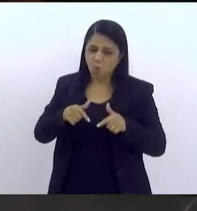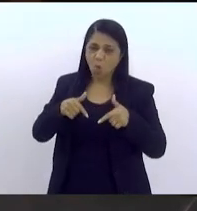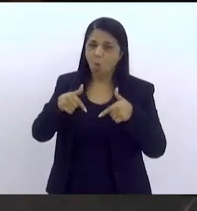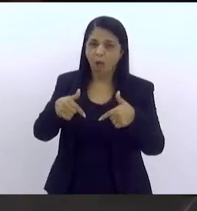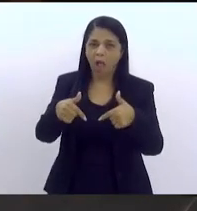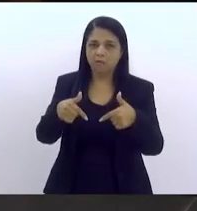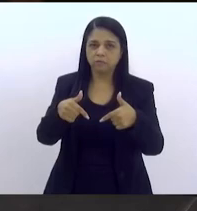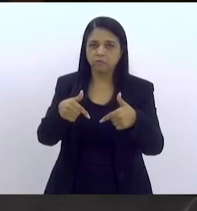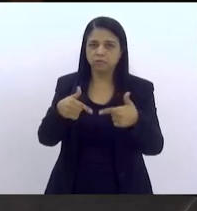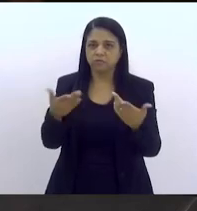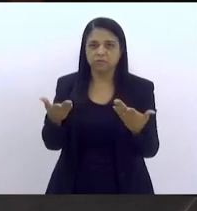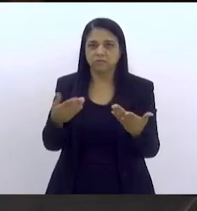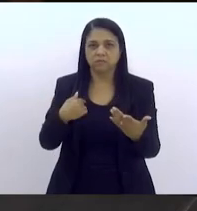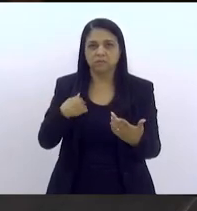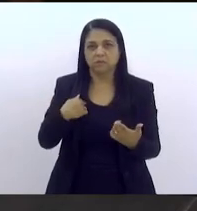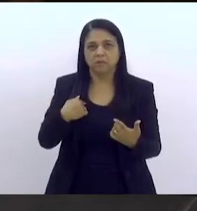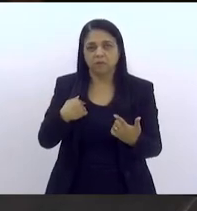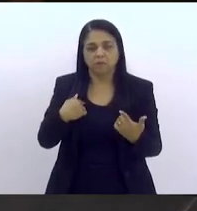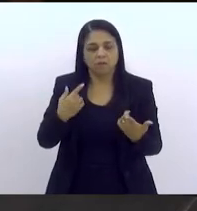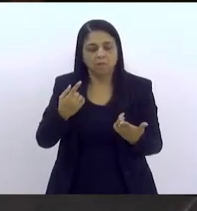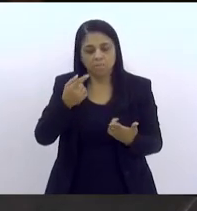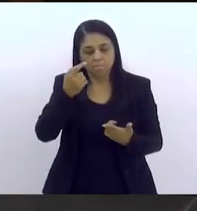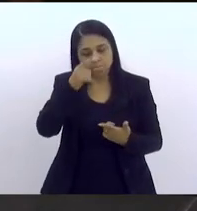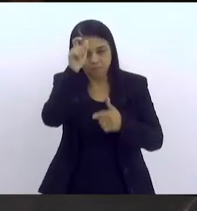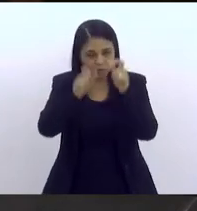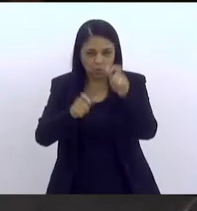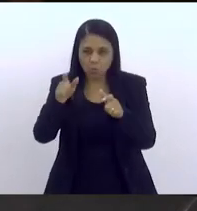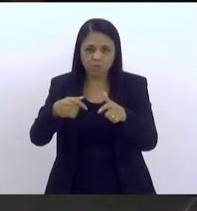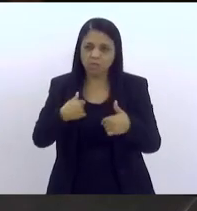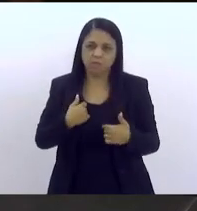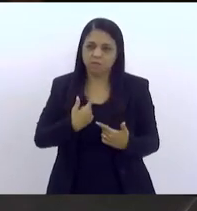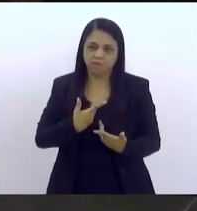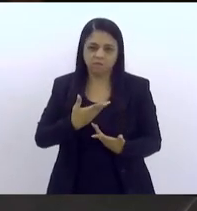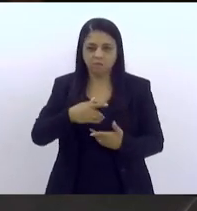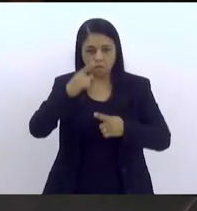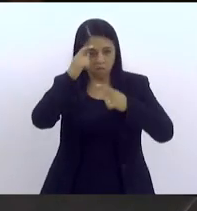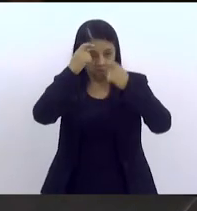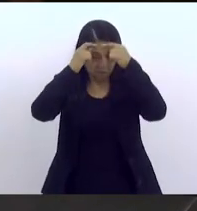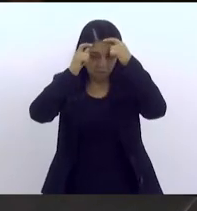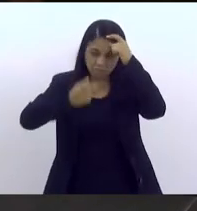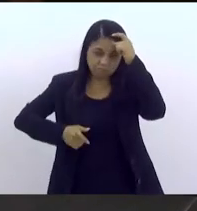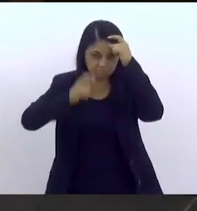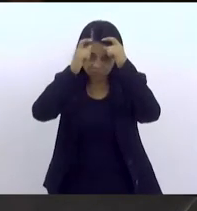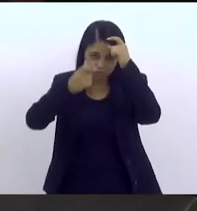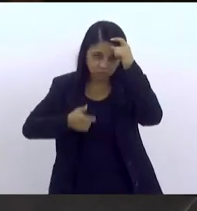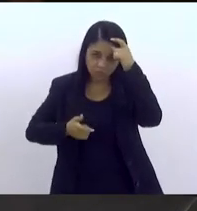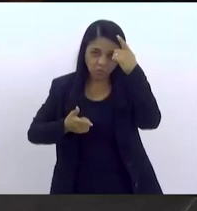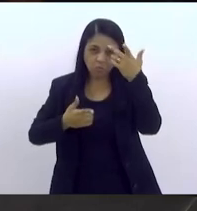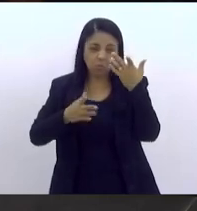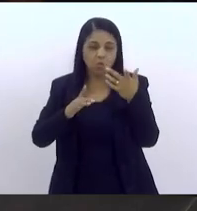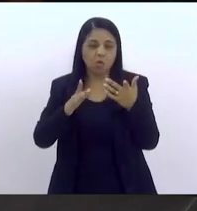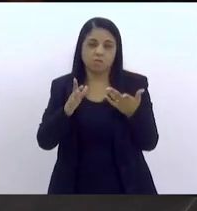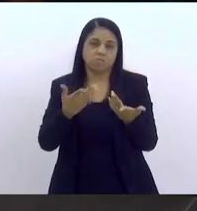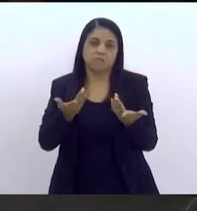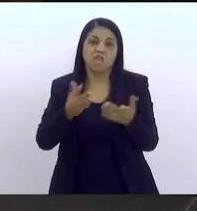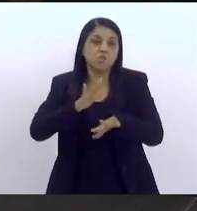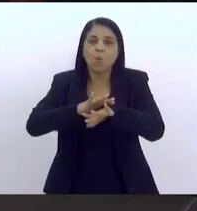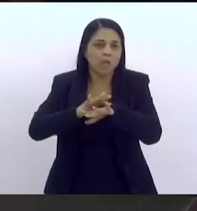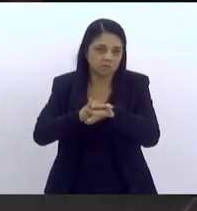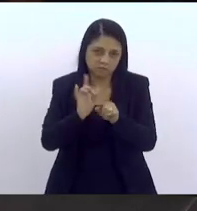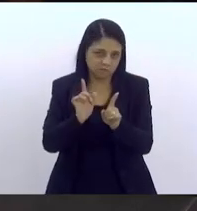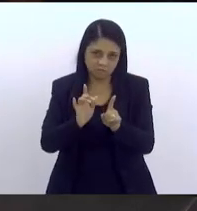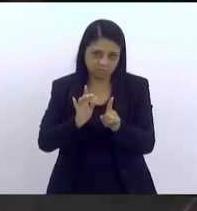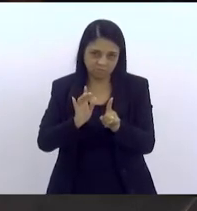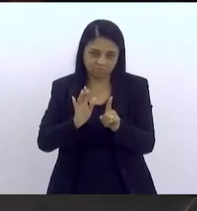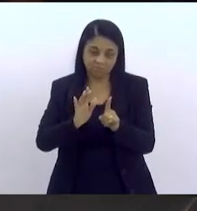insanidade ele não se define ela não se define nem se reduz a um quadro patológico isso